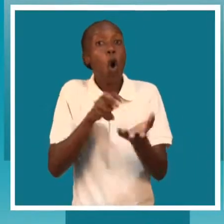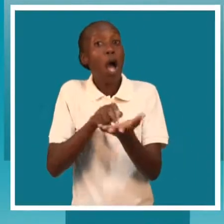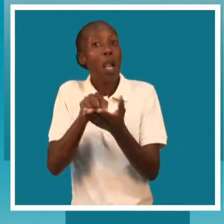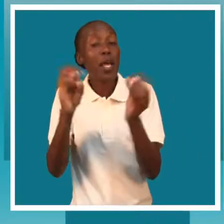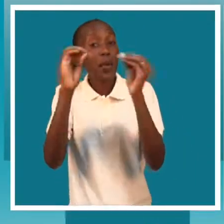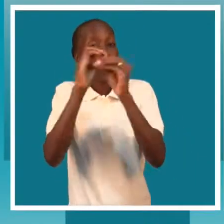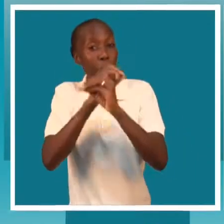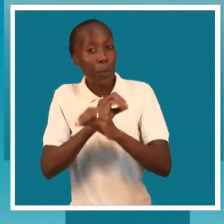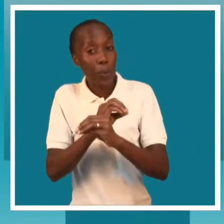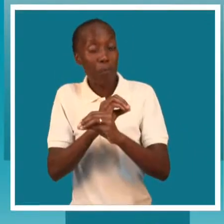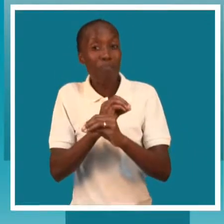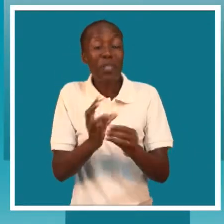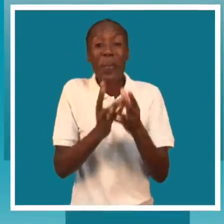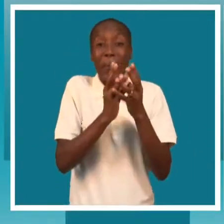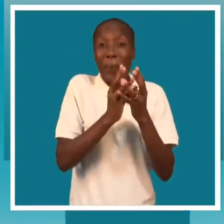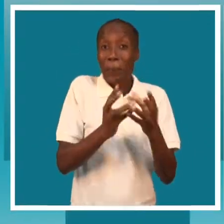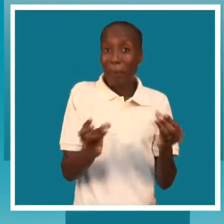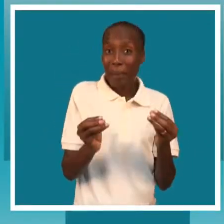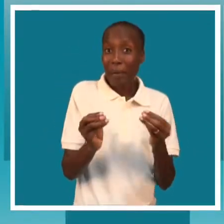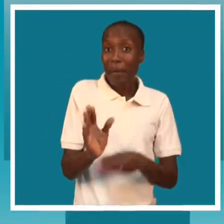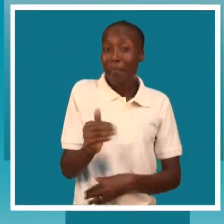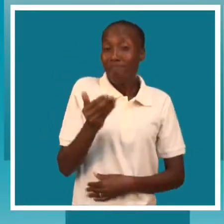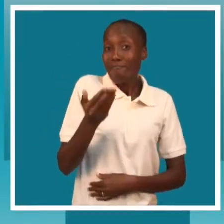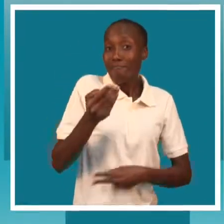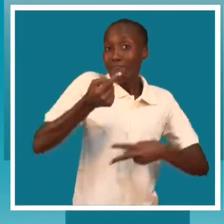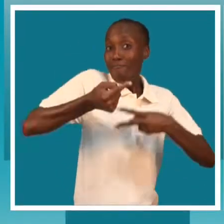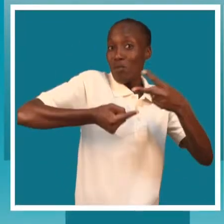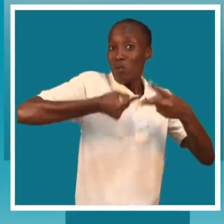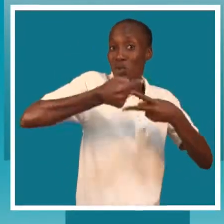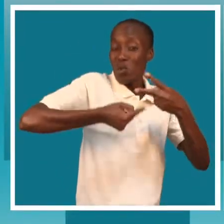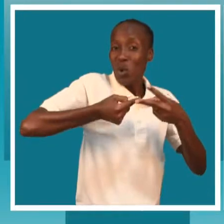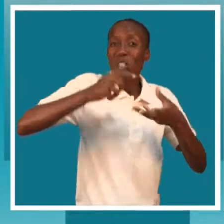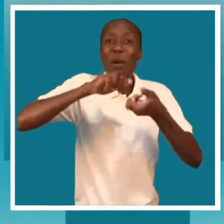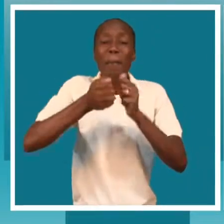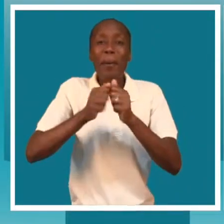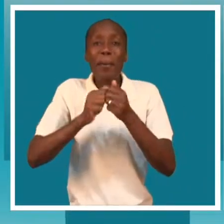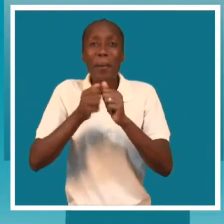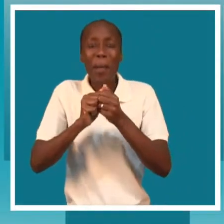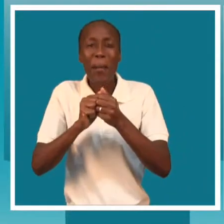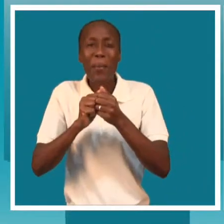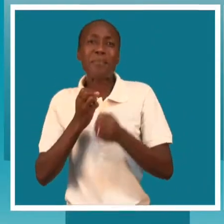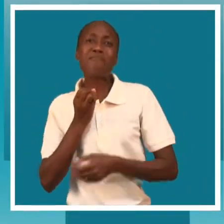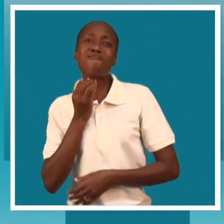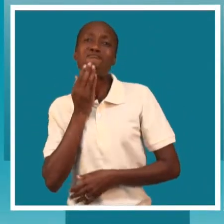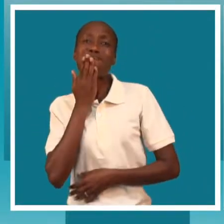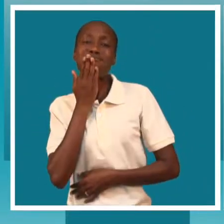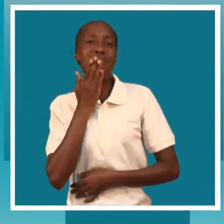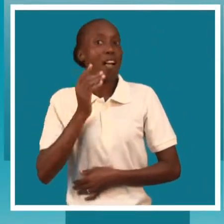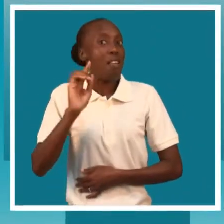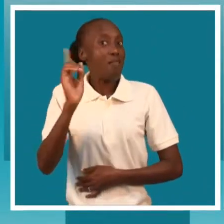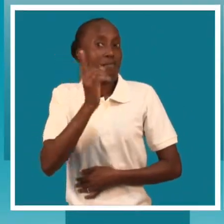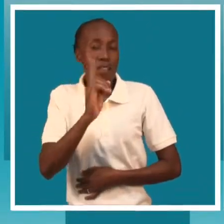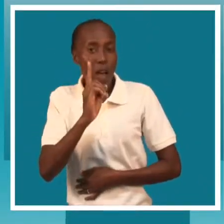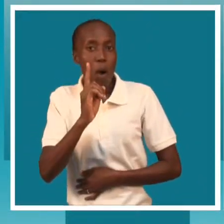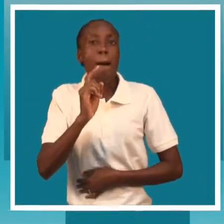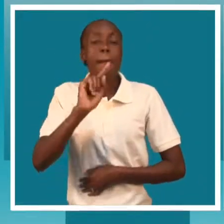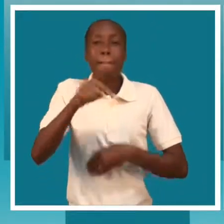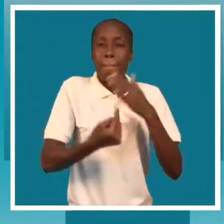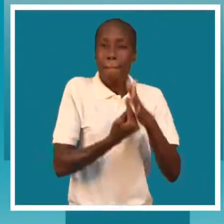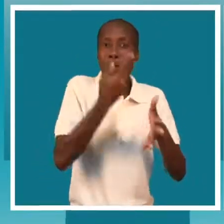a fala ou a locomoção, esta perda destas funções não é derivada das convulsões,